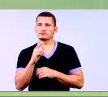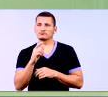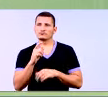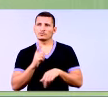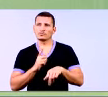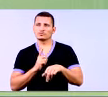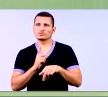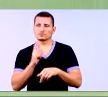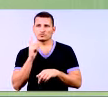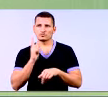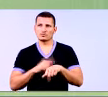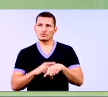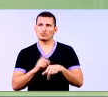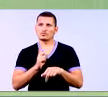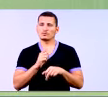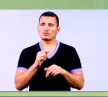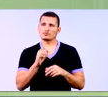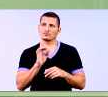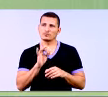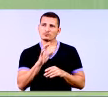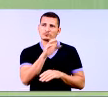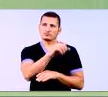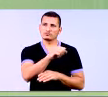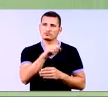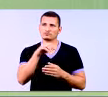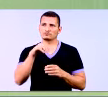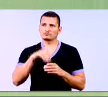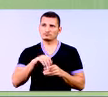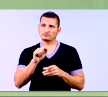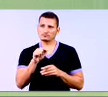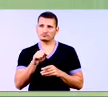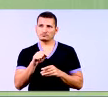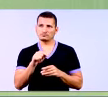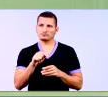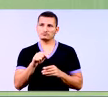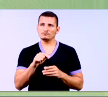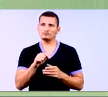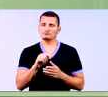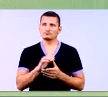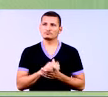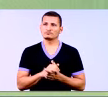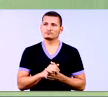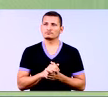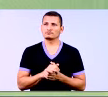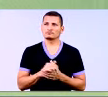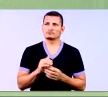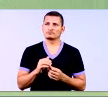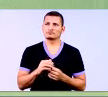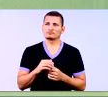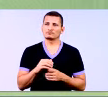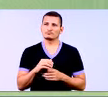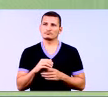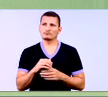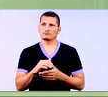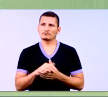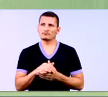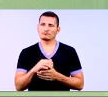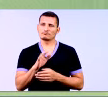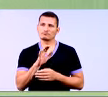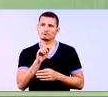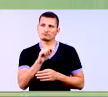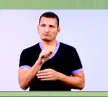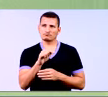de lote e guarda aqui dentro. Então, quando o computador fica fazendo as contas aqui internas, processamento, ele não vai lá fora toda hora, ele fica aqui,